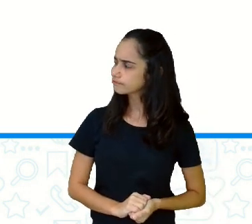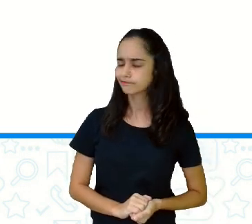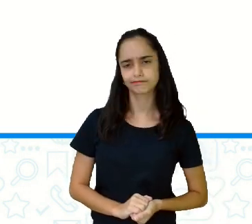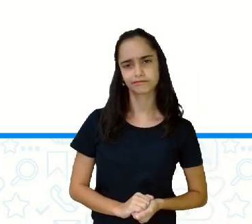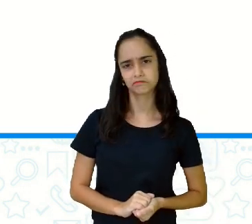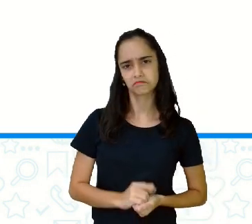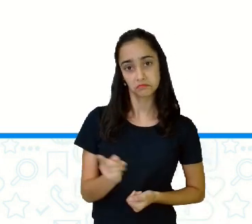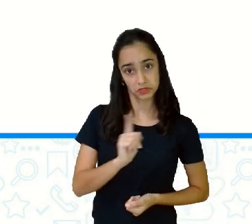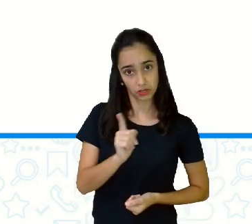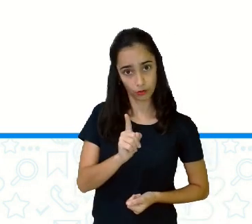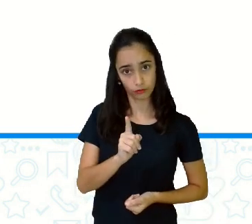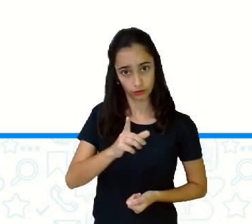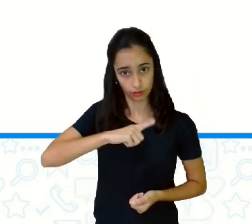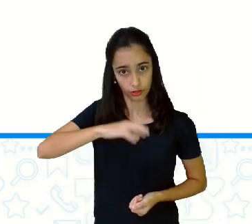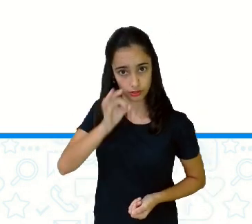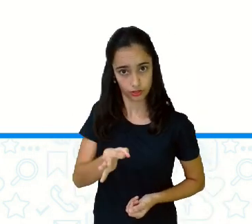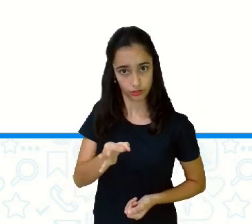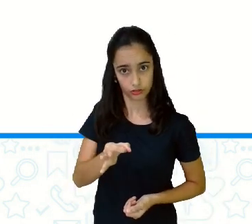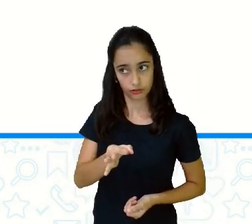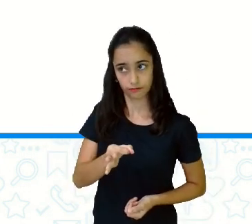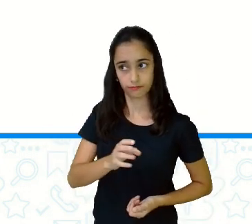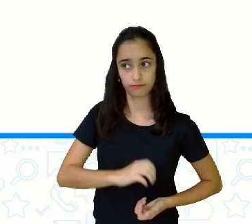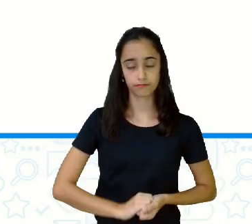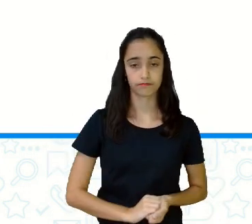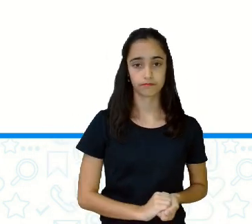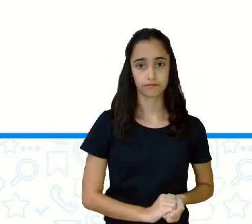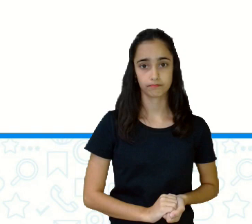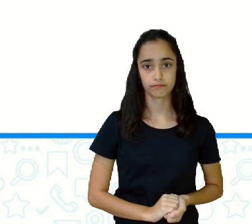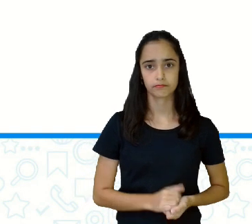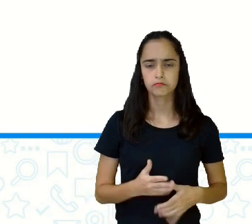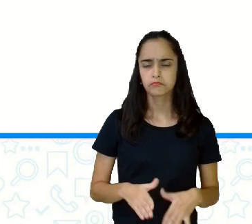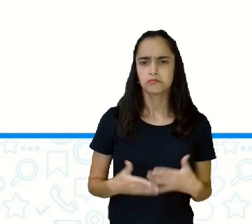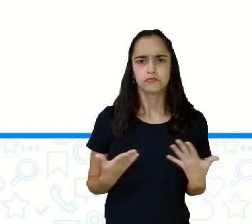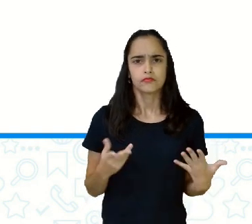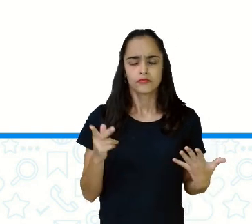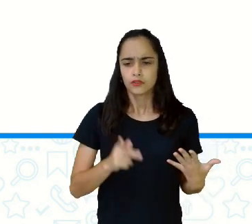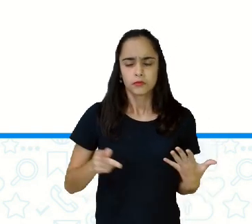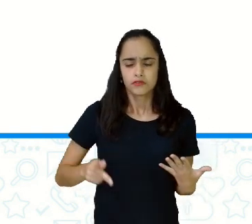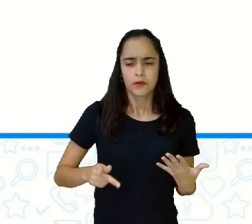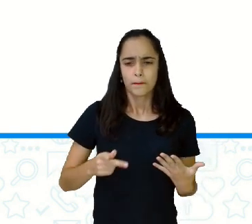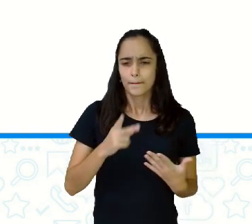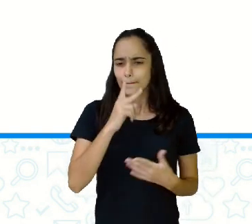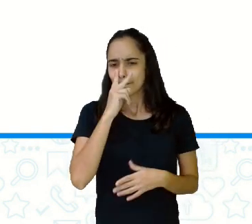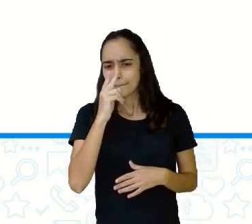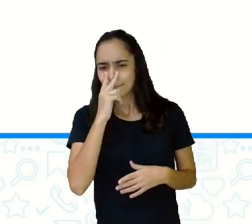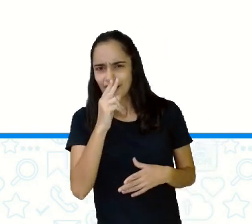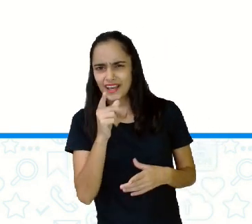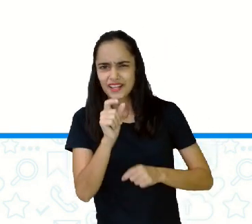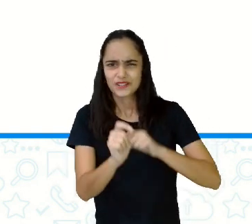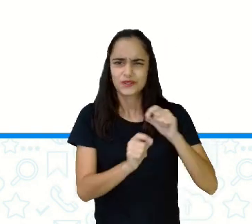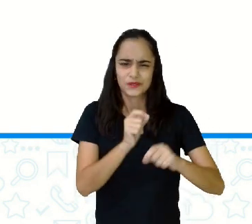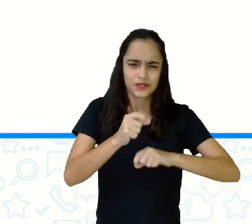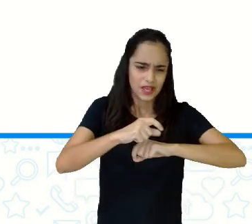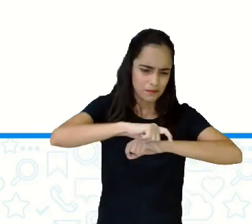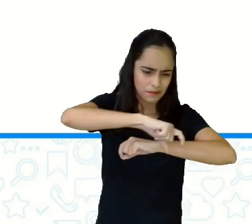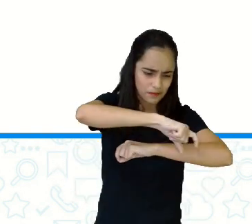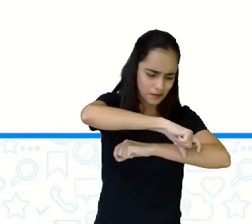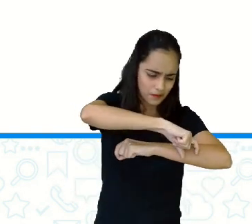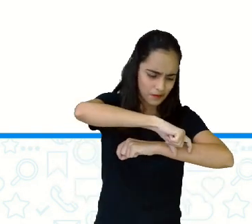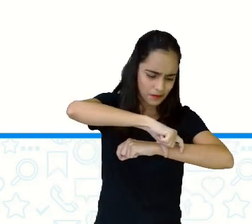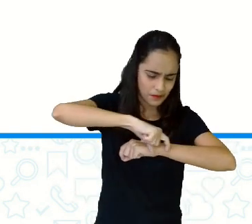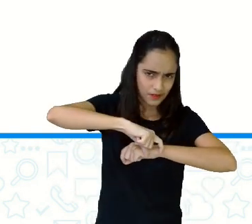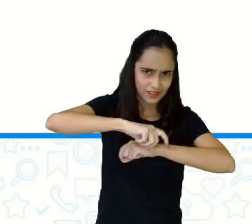Não? Tem certeza? Nunca. Oxe, professora, mas parece uma régua. Uma